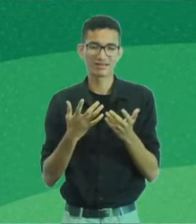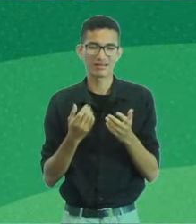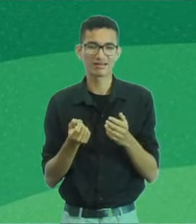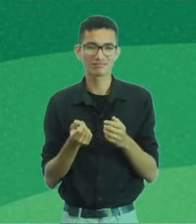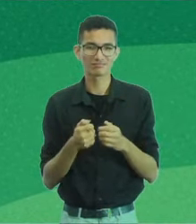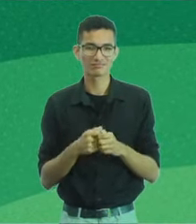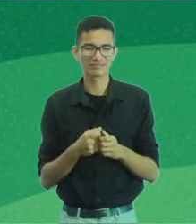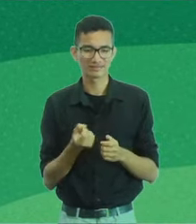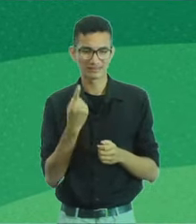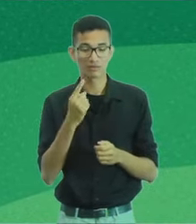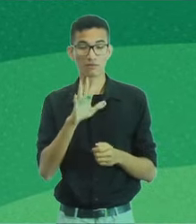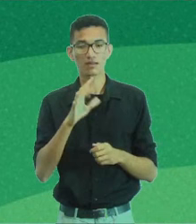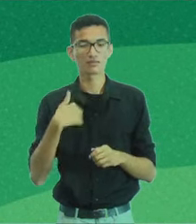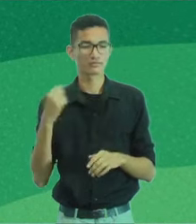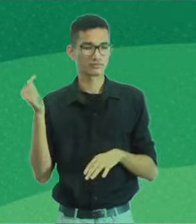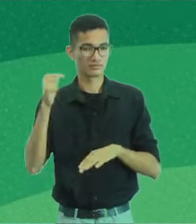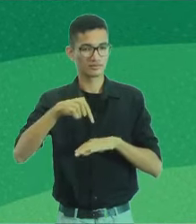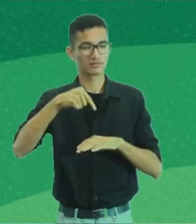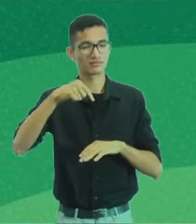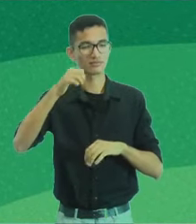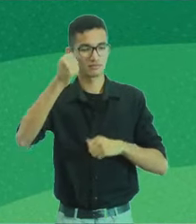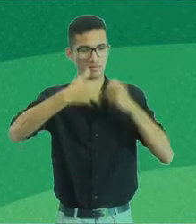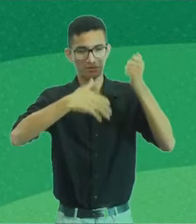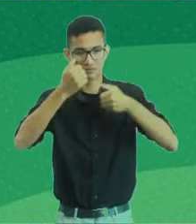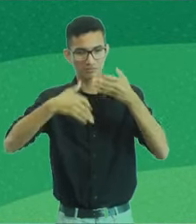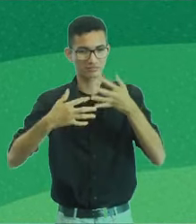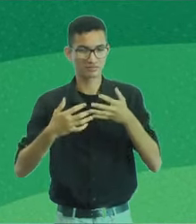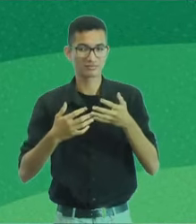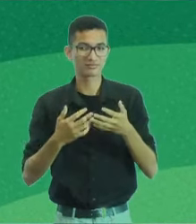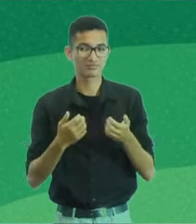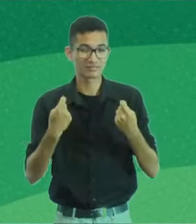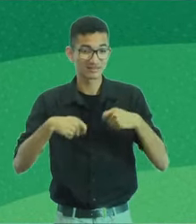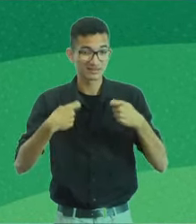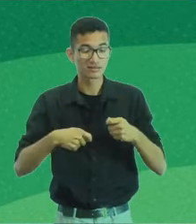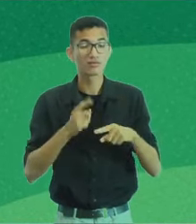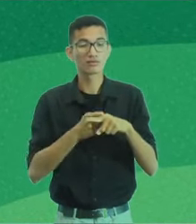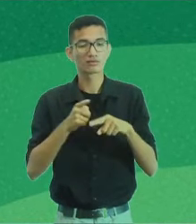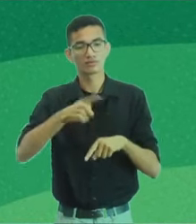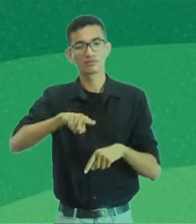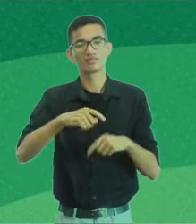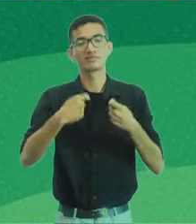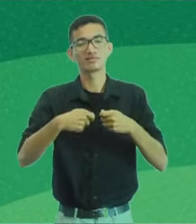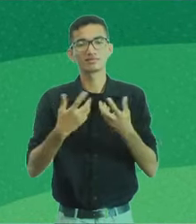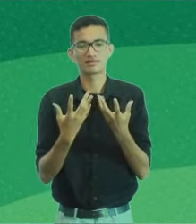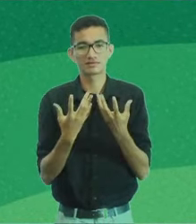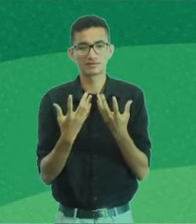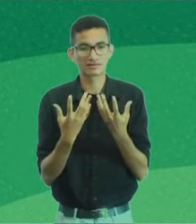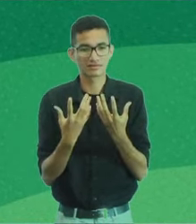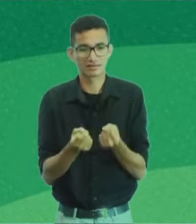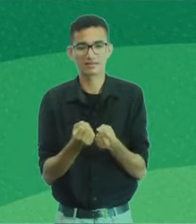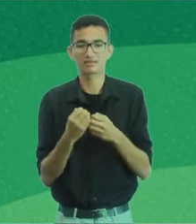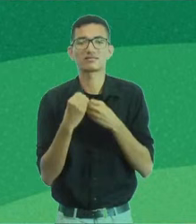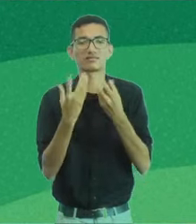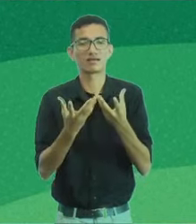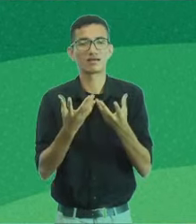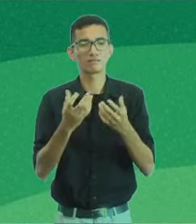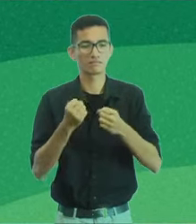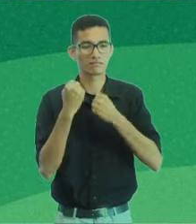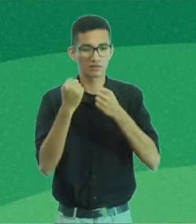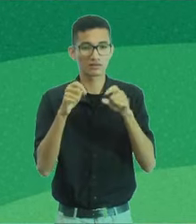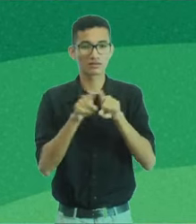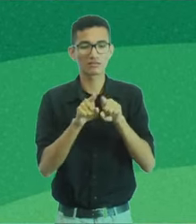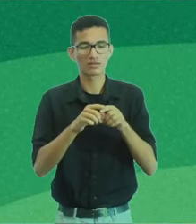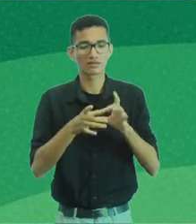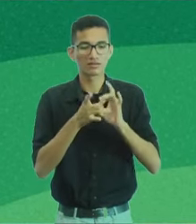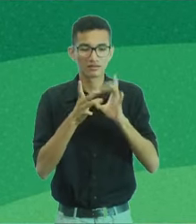acho que eu tive que vir aqui para falar isso que a gente tem que ceder poder ceder espaço